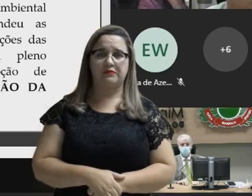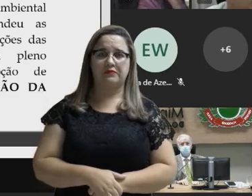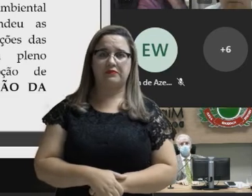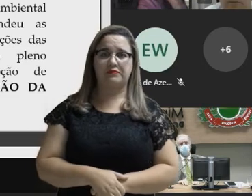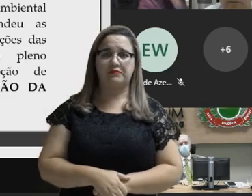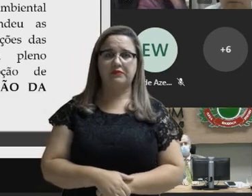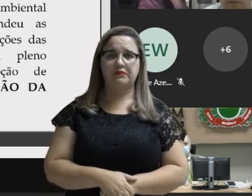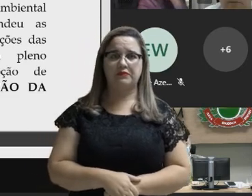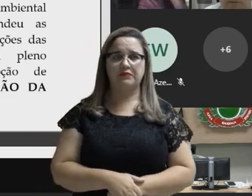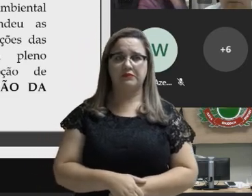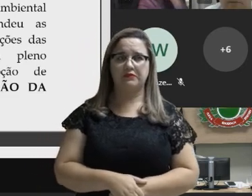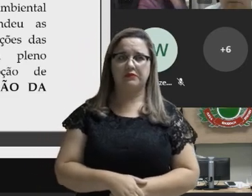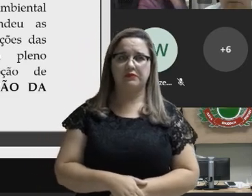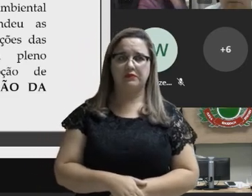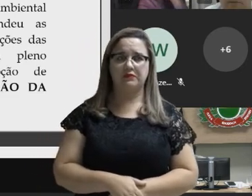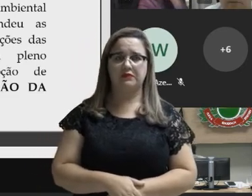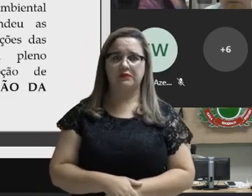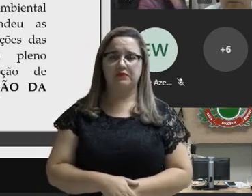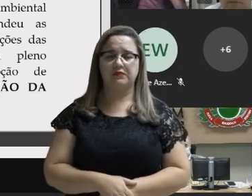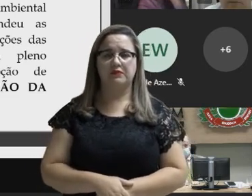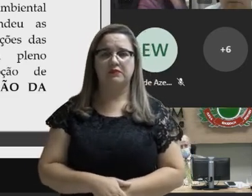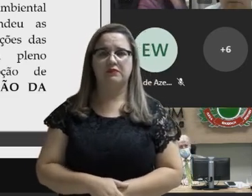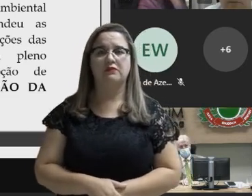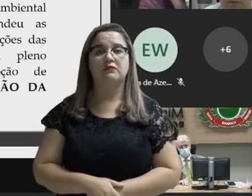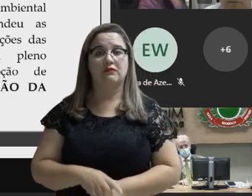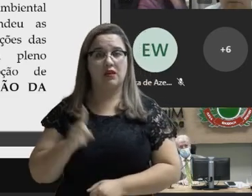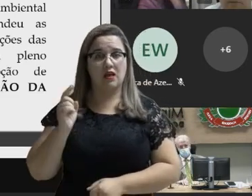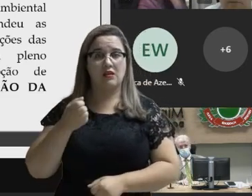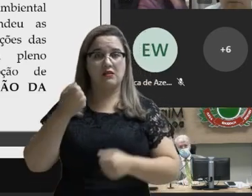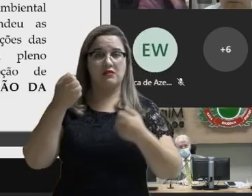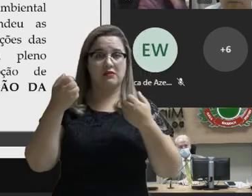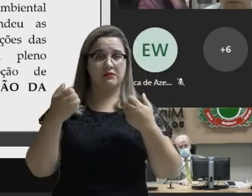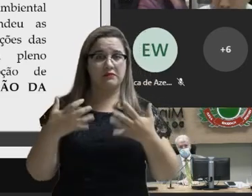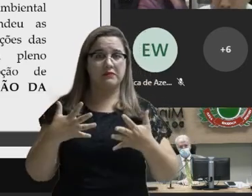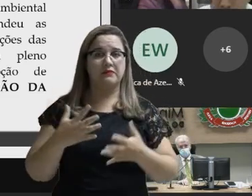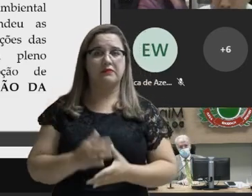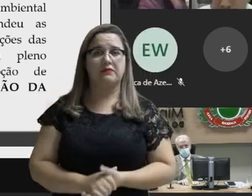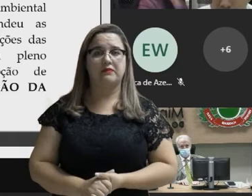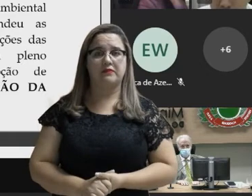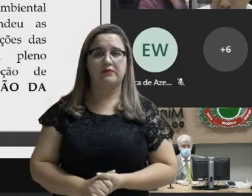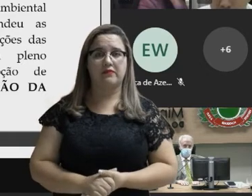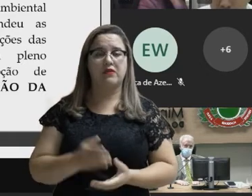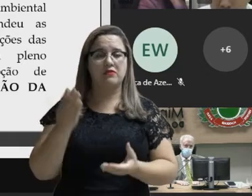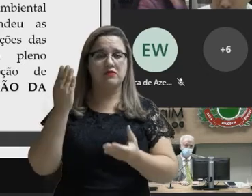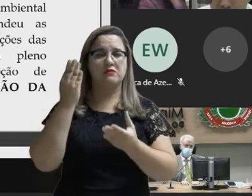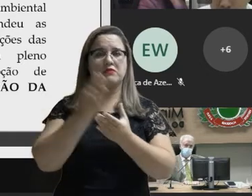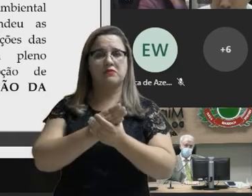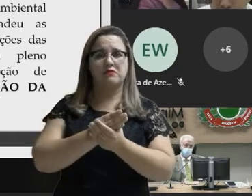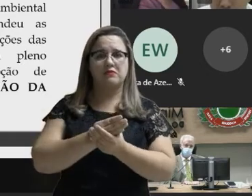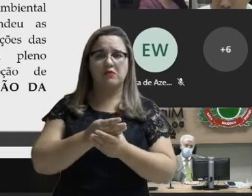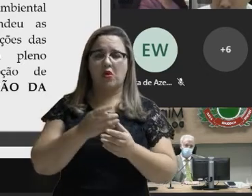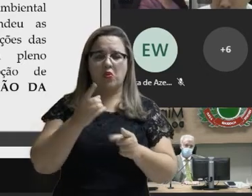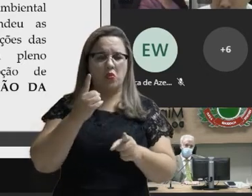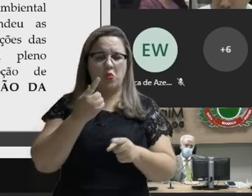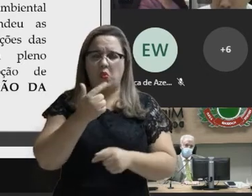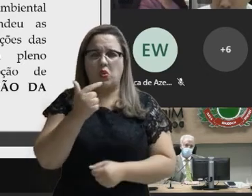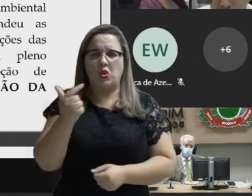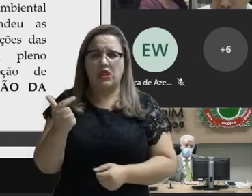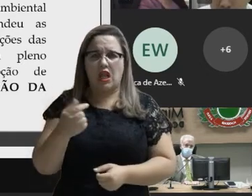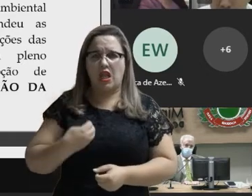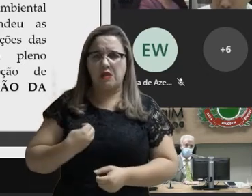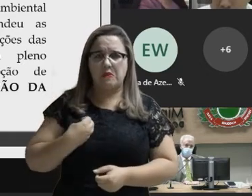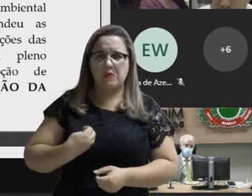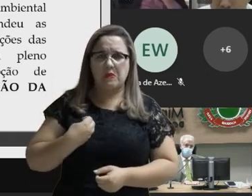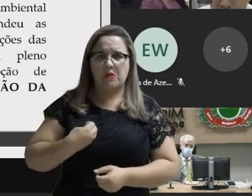doutor Marcelo Rodrigues da Silva. Ele colocou, da análise dos autos, denota-se que não se encontram presentes elementos para